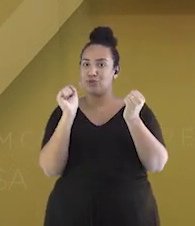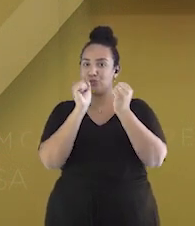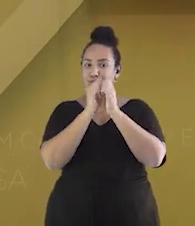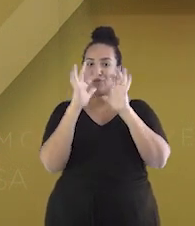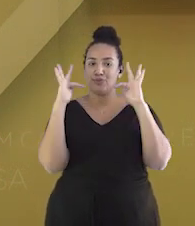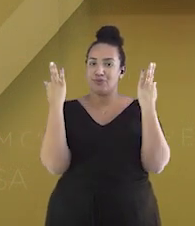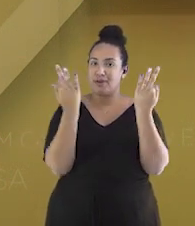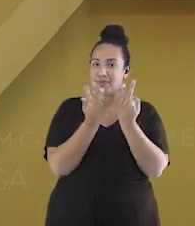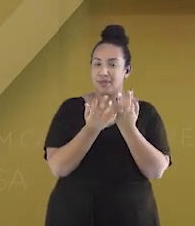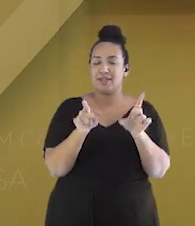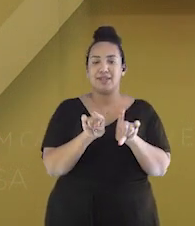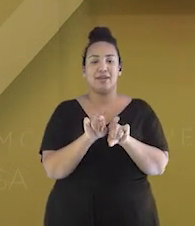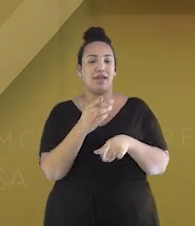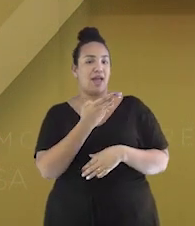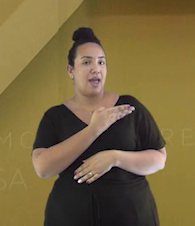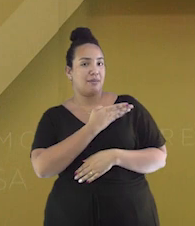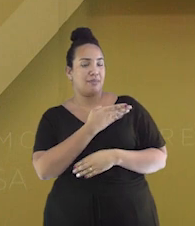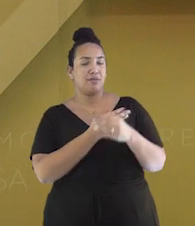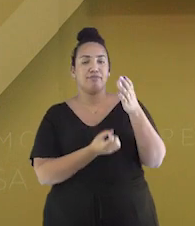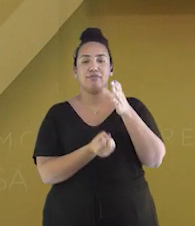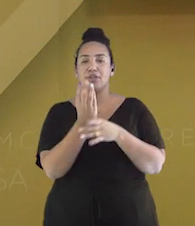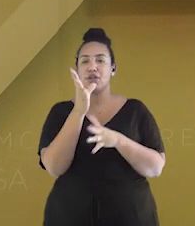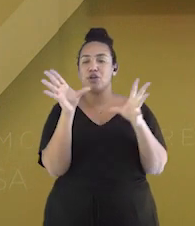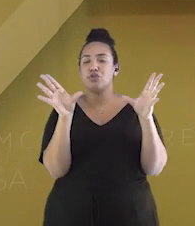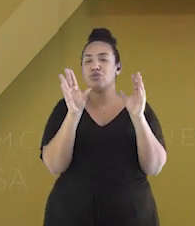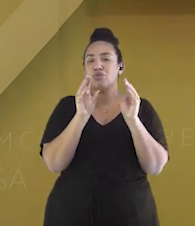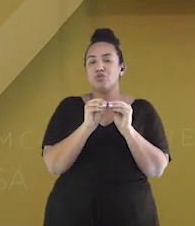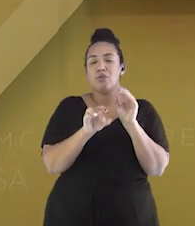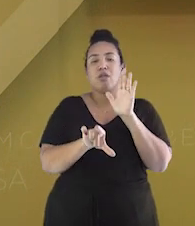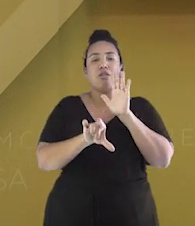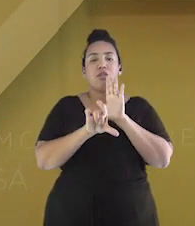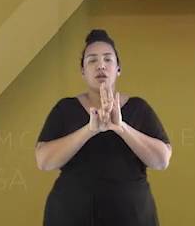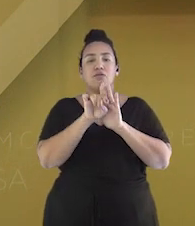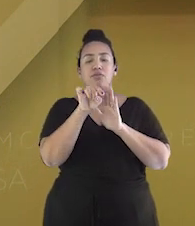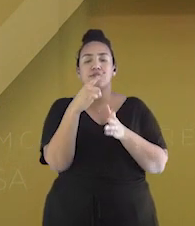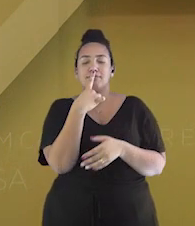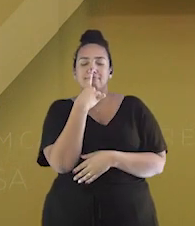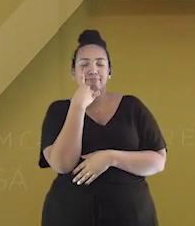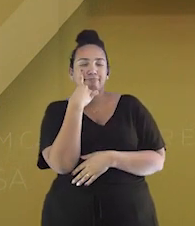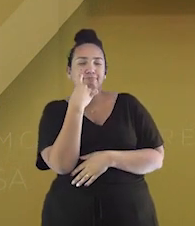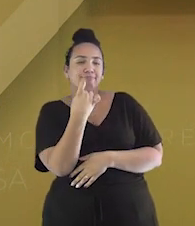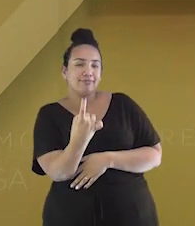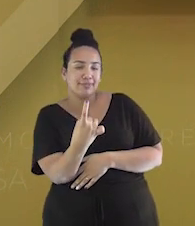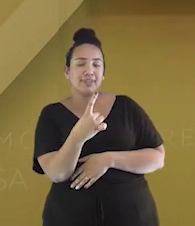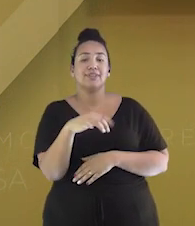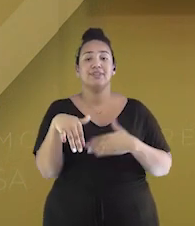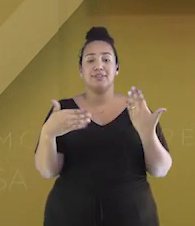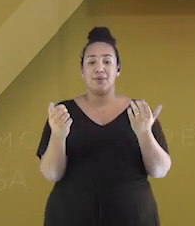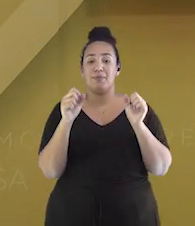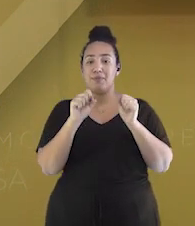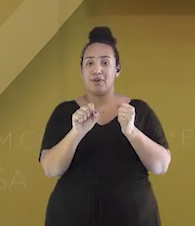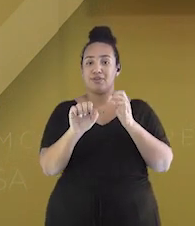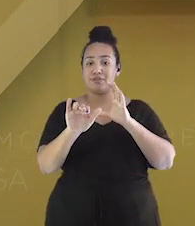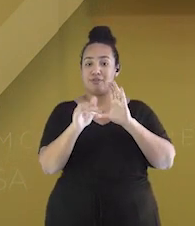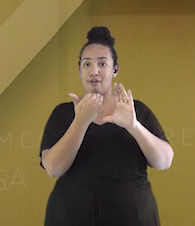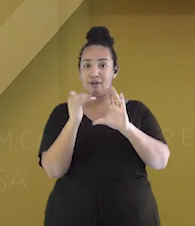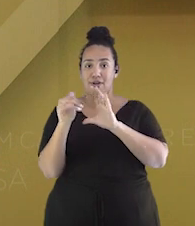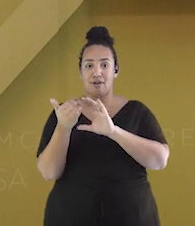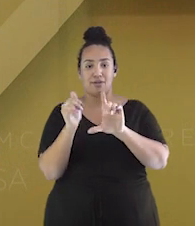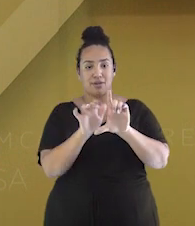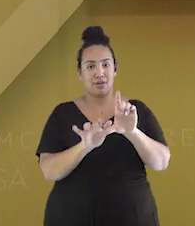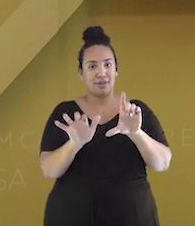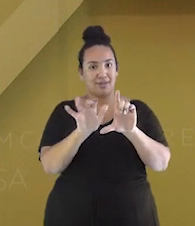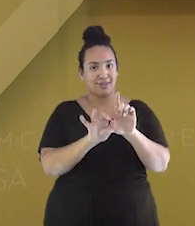e amigos. Faça um breve resumo com qual lei mais achou interessante e compartilhe através desse QR